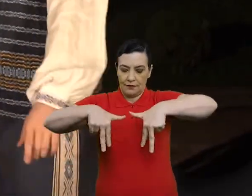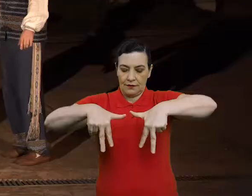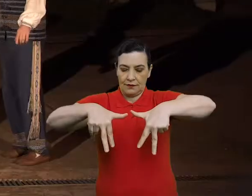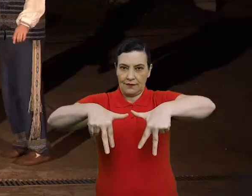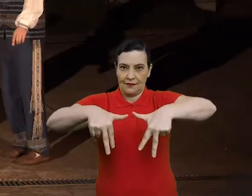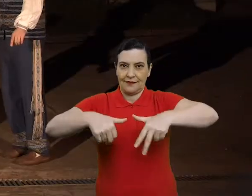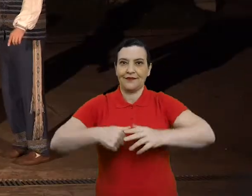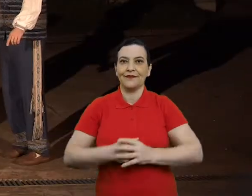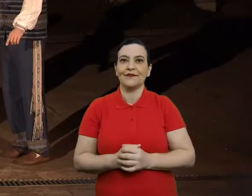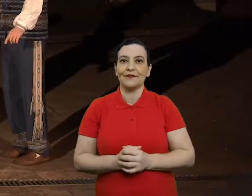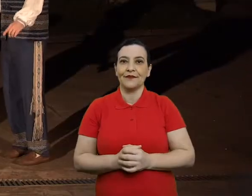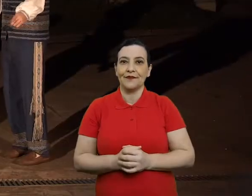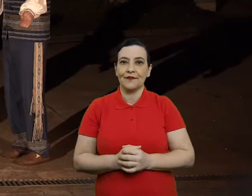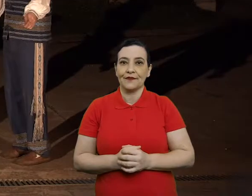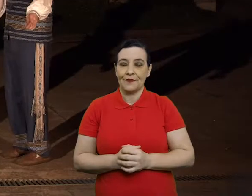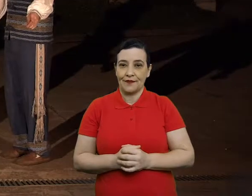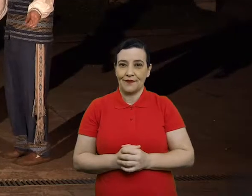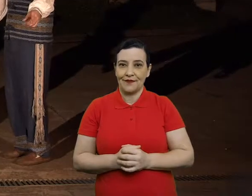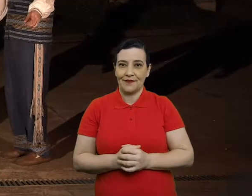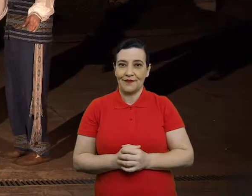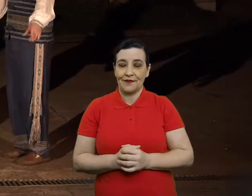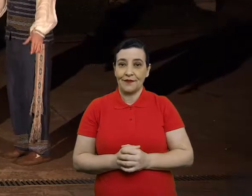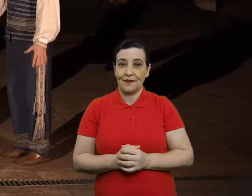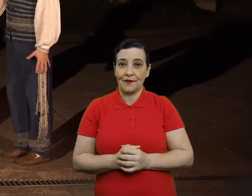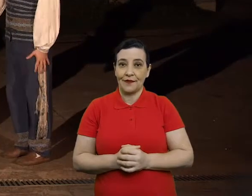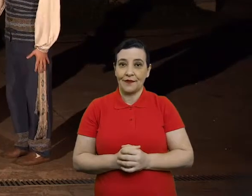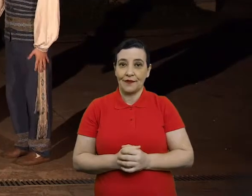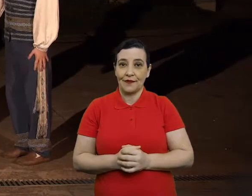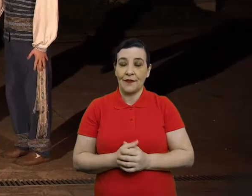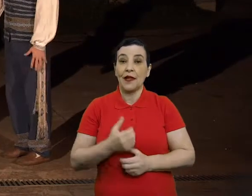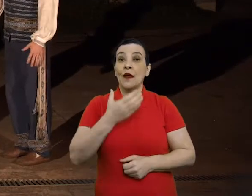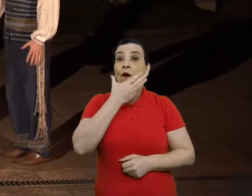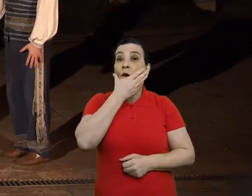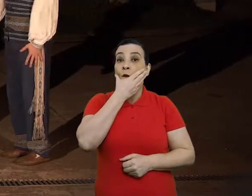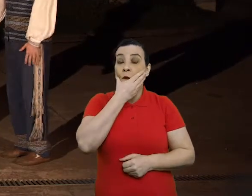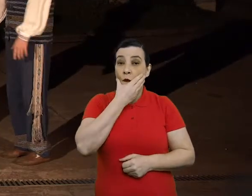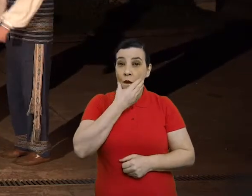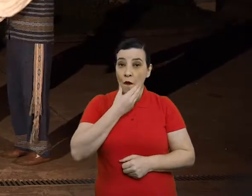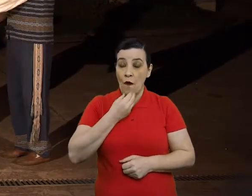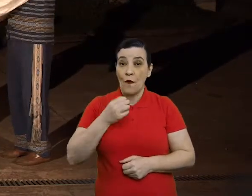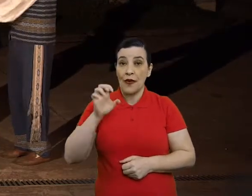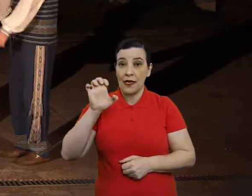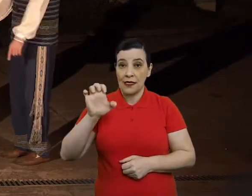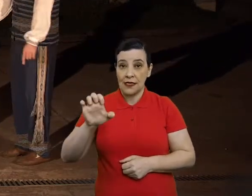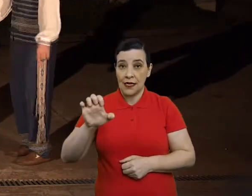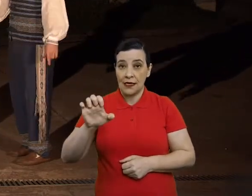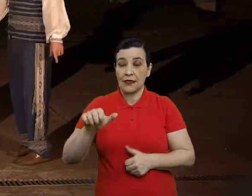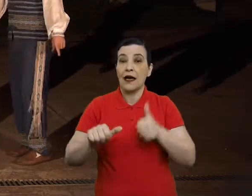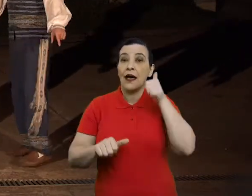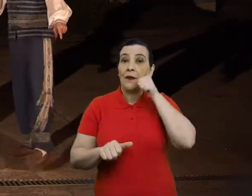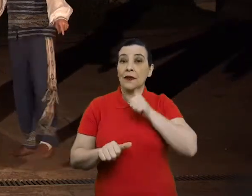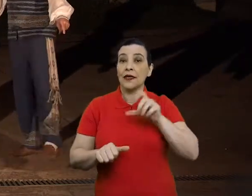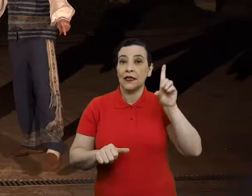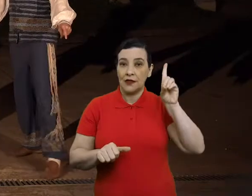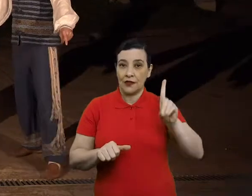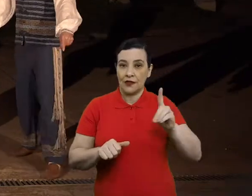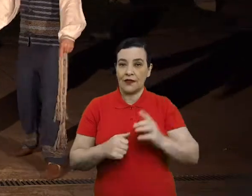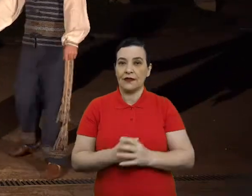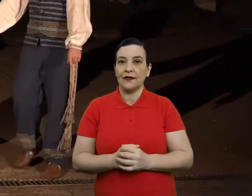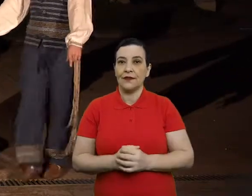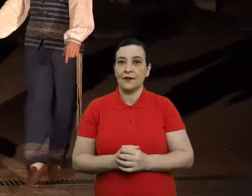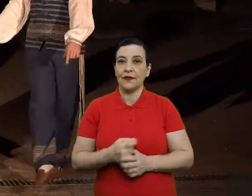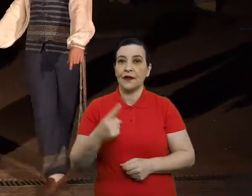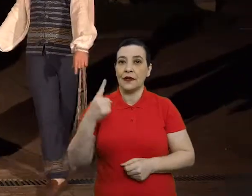lá. Em direção ao centro da roda, o menino com a perna esquerda, a menina com a perna direita. Então é